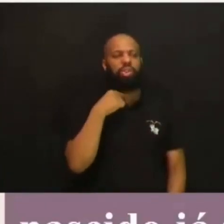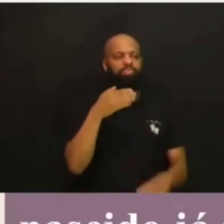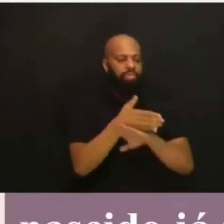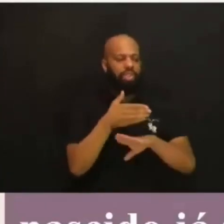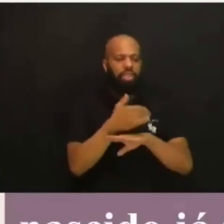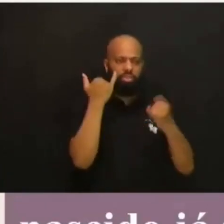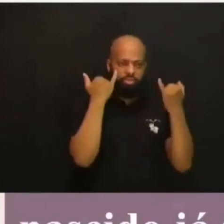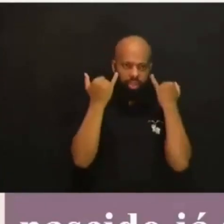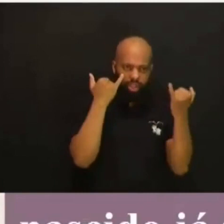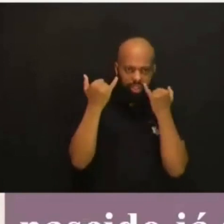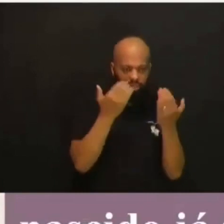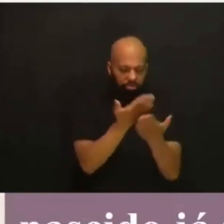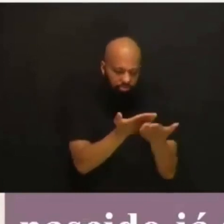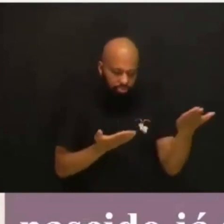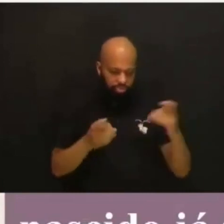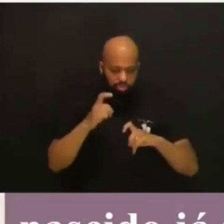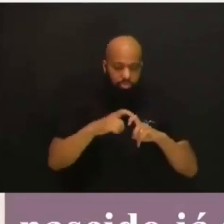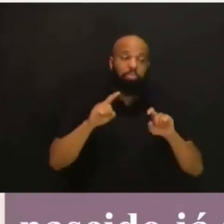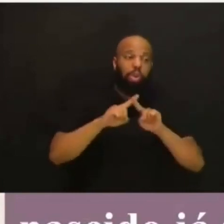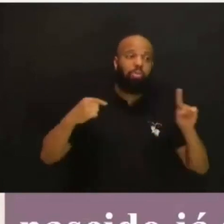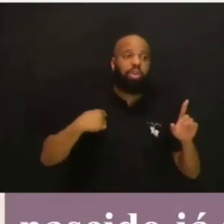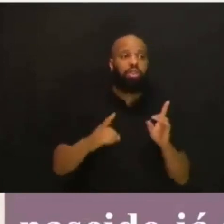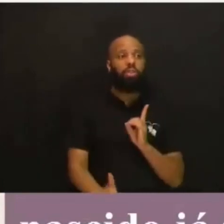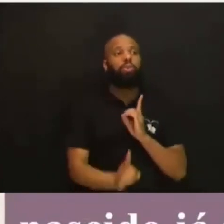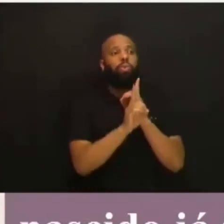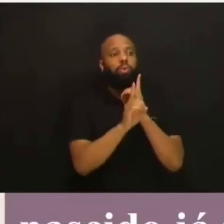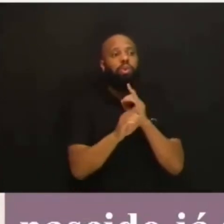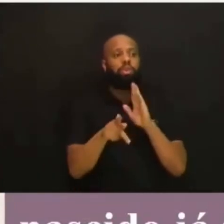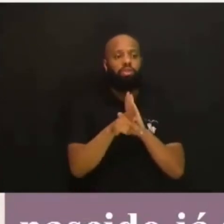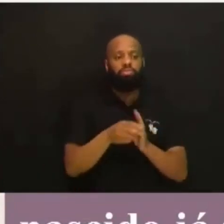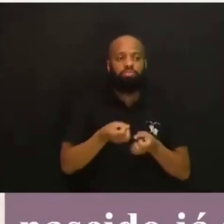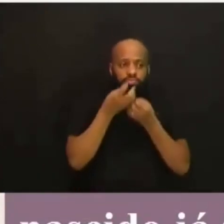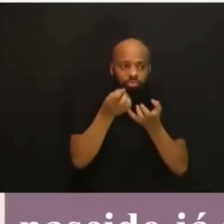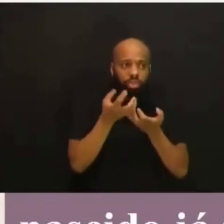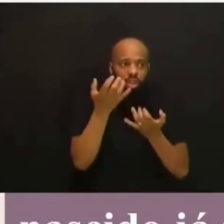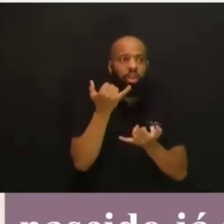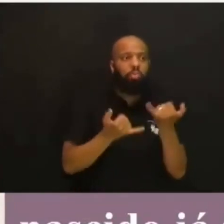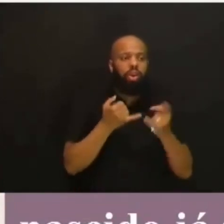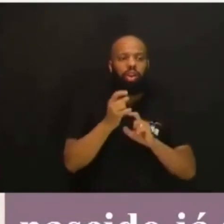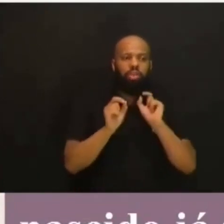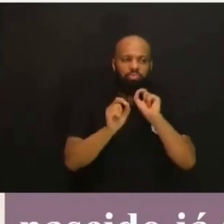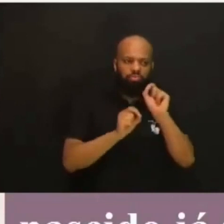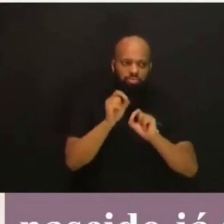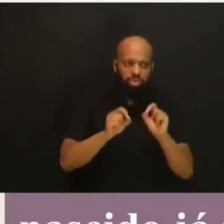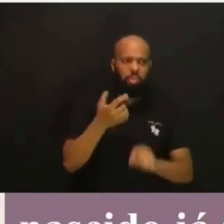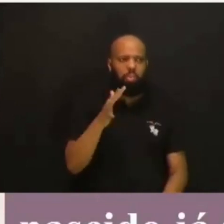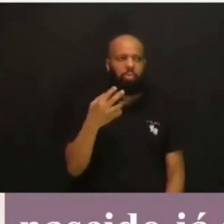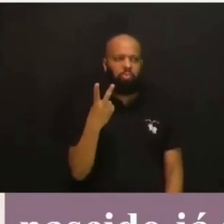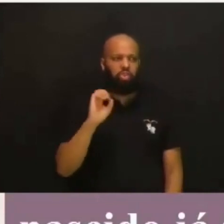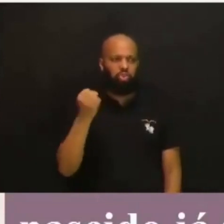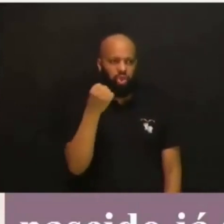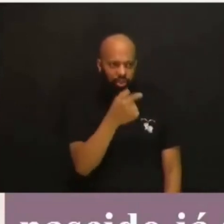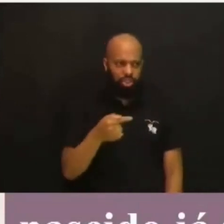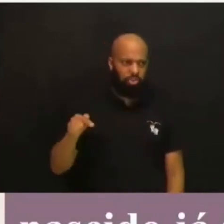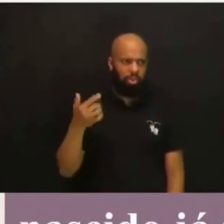informações tão claras, mas ao que eu encontrei como notícia, parece-me que foi ao redor de 28